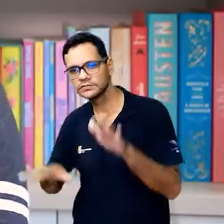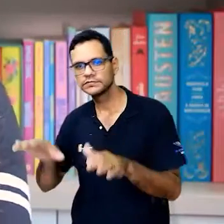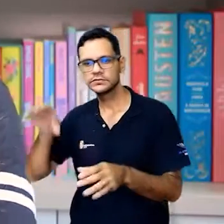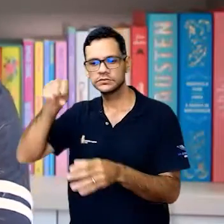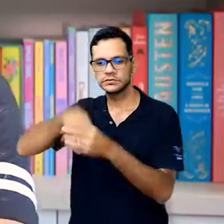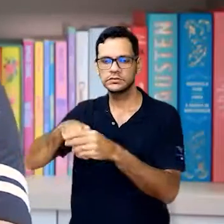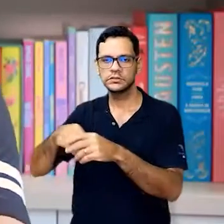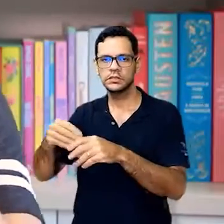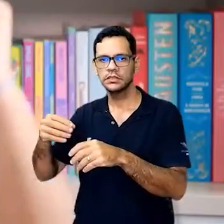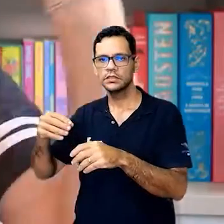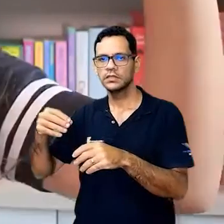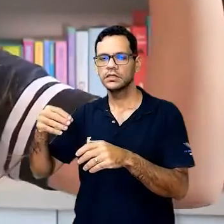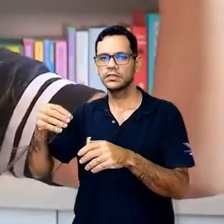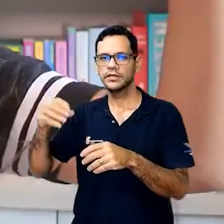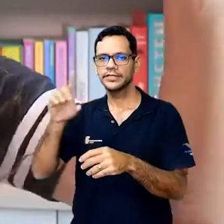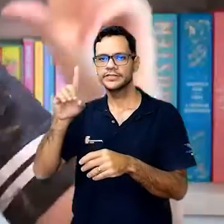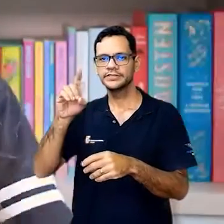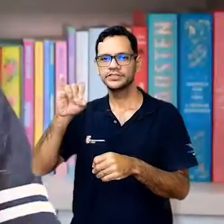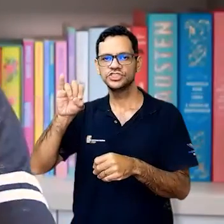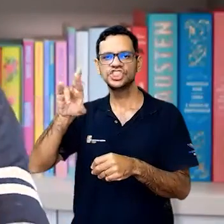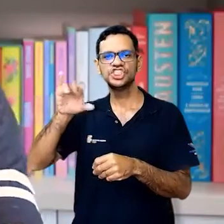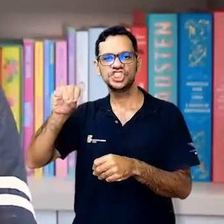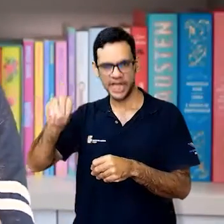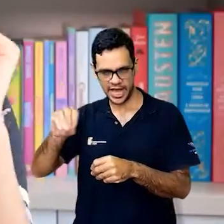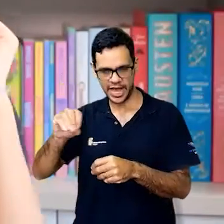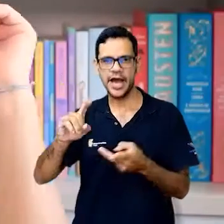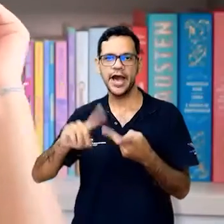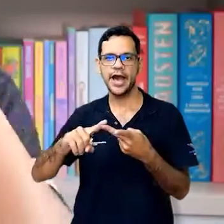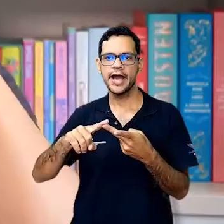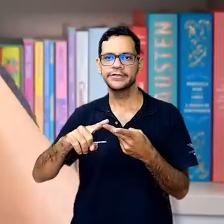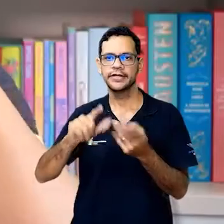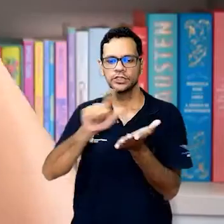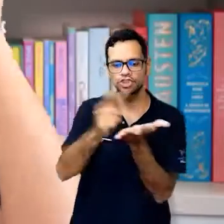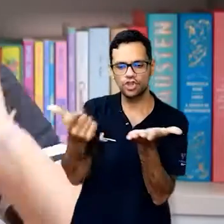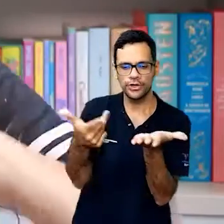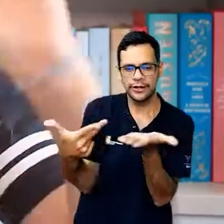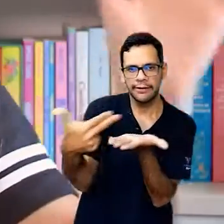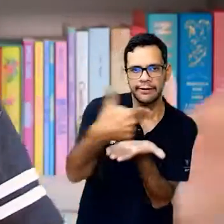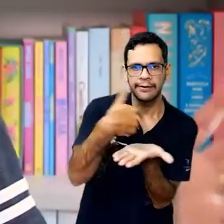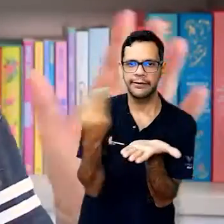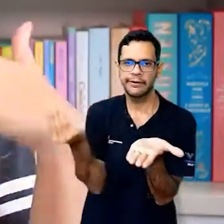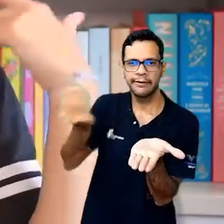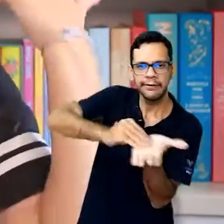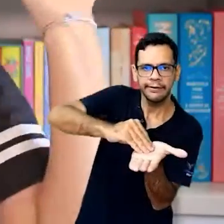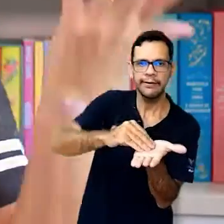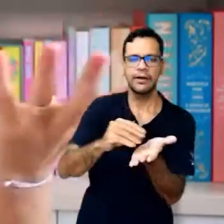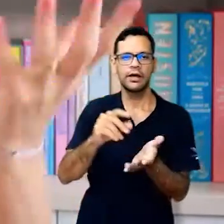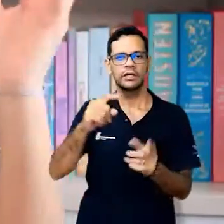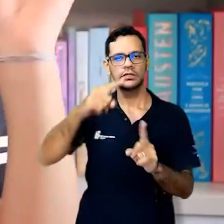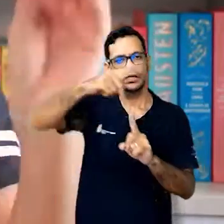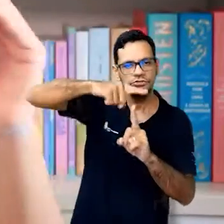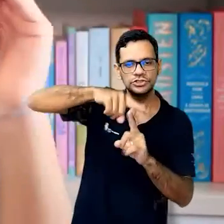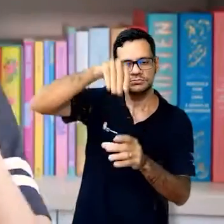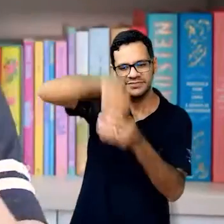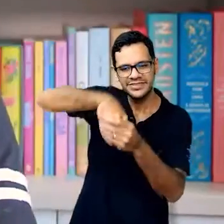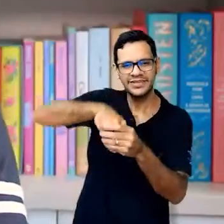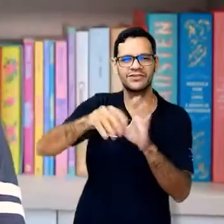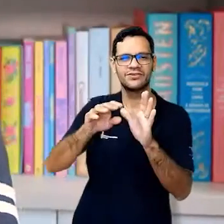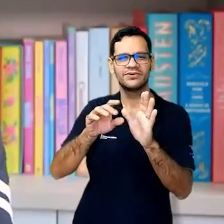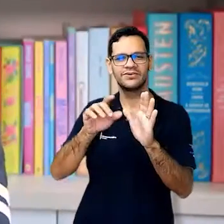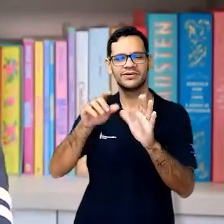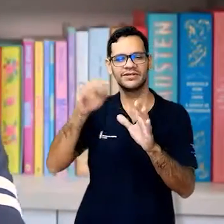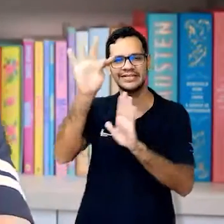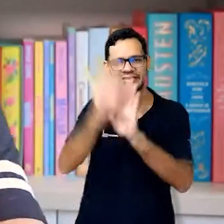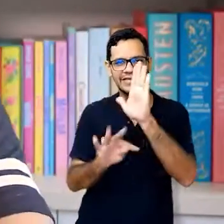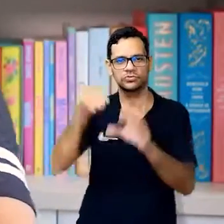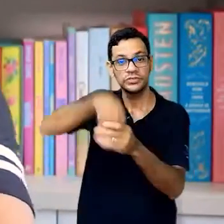cartas. Às vezes tem aqui, por exemplo, entradas de diário, às vezes tem, sei lá, recortes de jornal. Então são vários tipos de